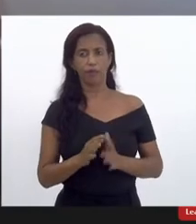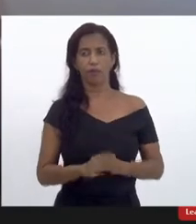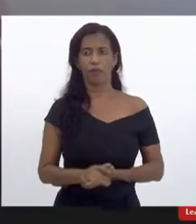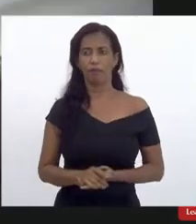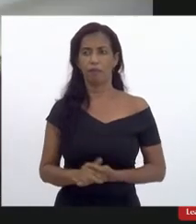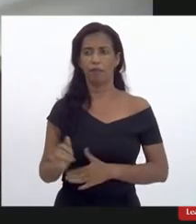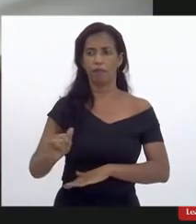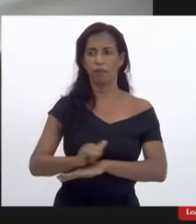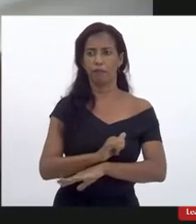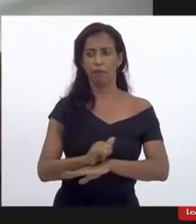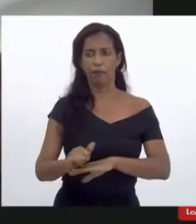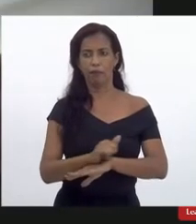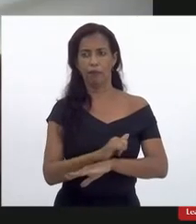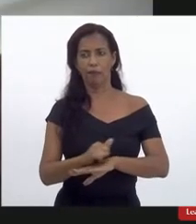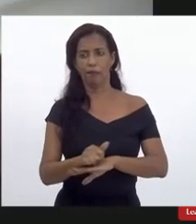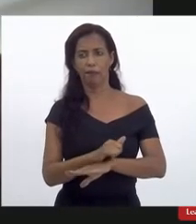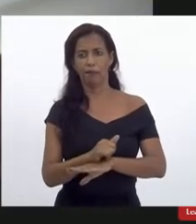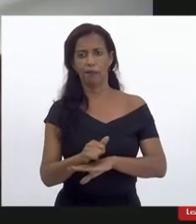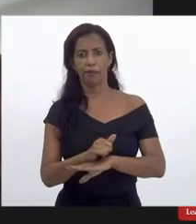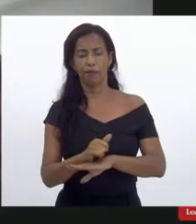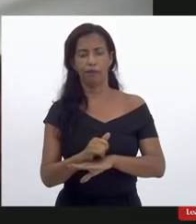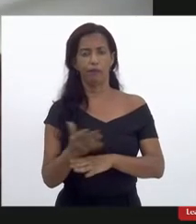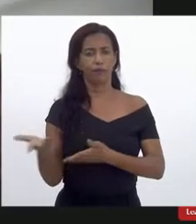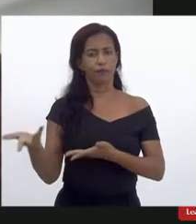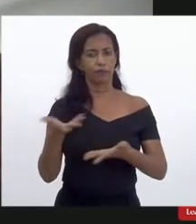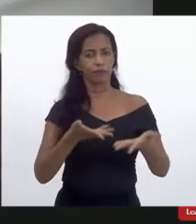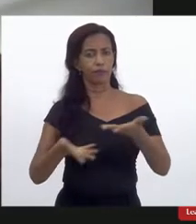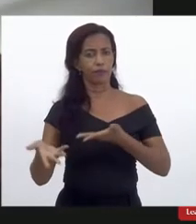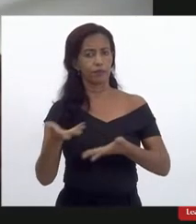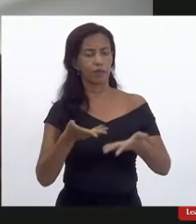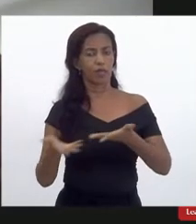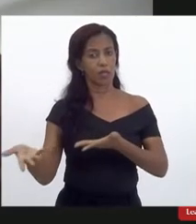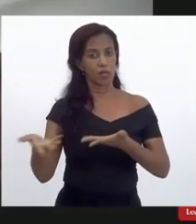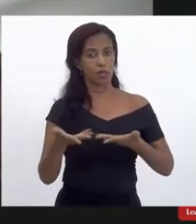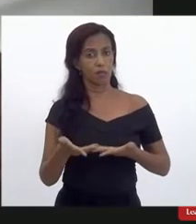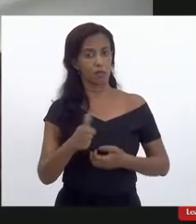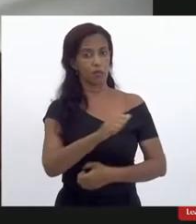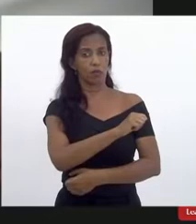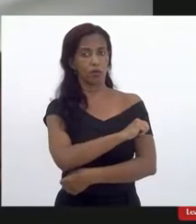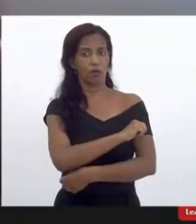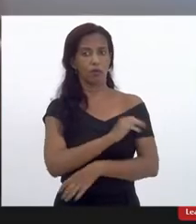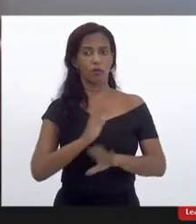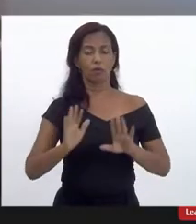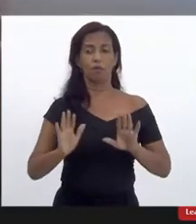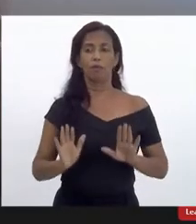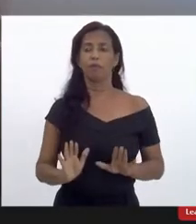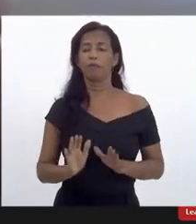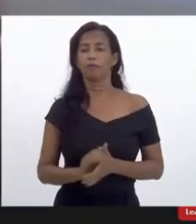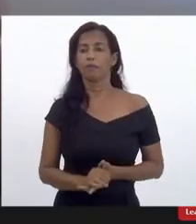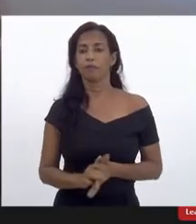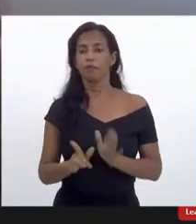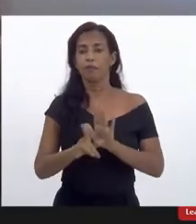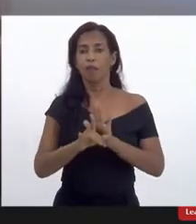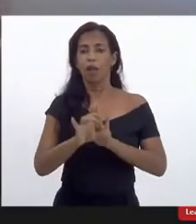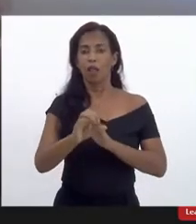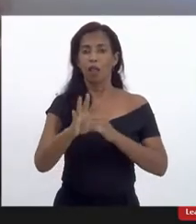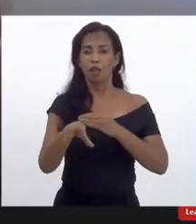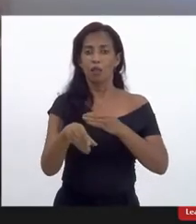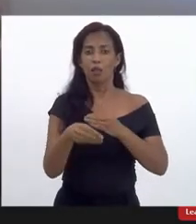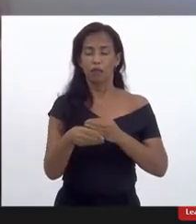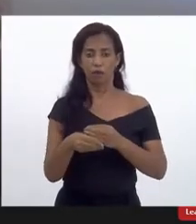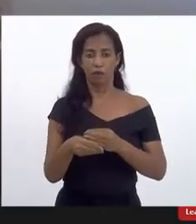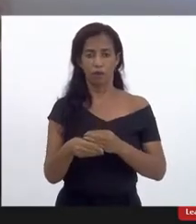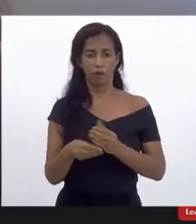organizar para poder fazer a recepção dos alunos. Porém, a lei da verba CIDES,